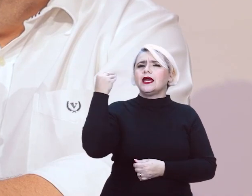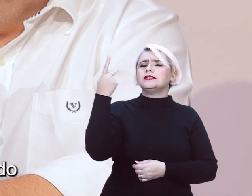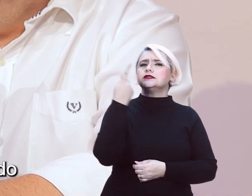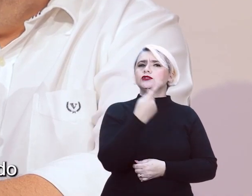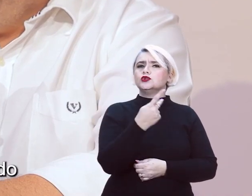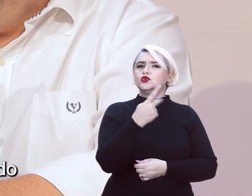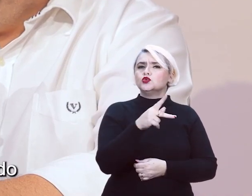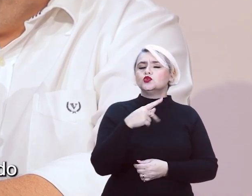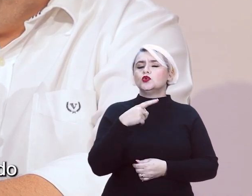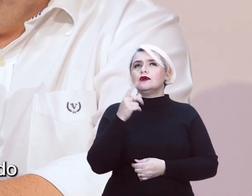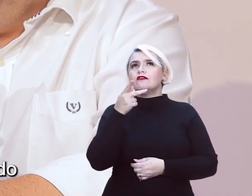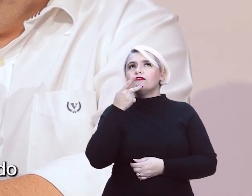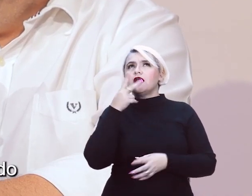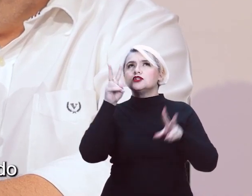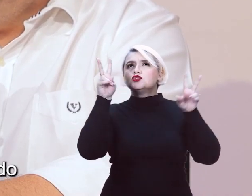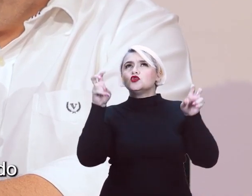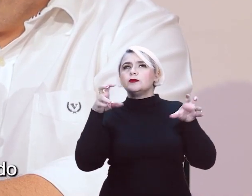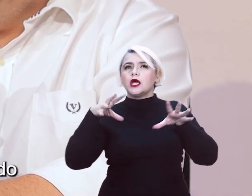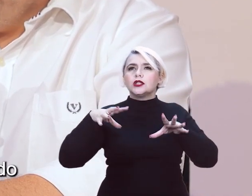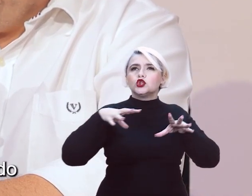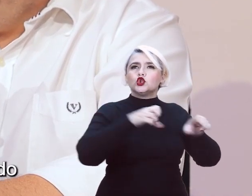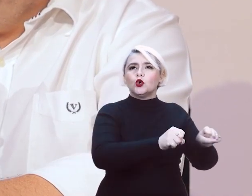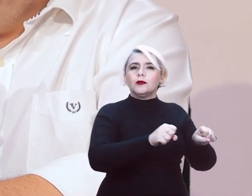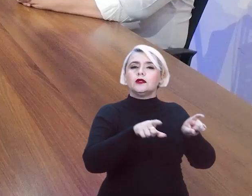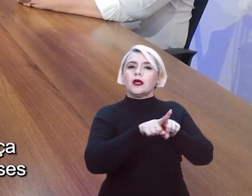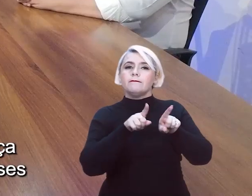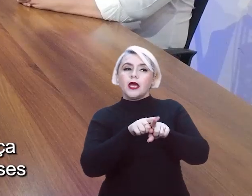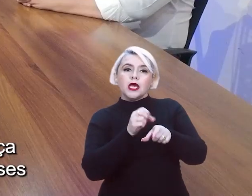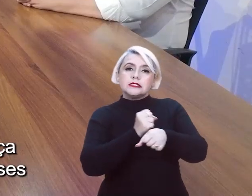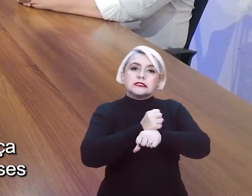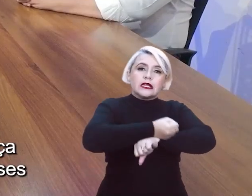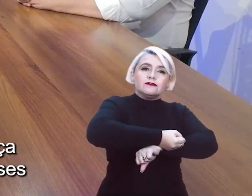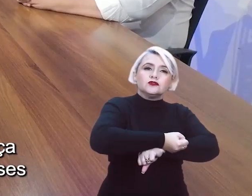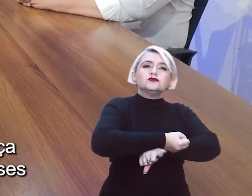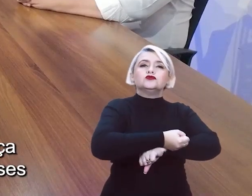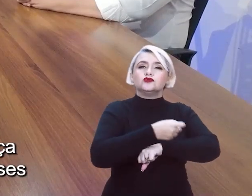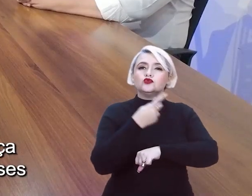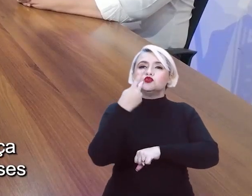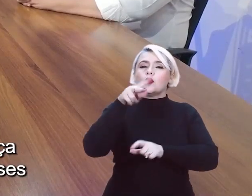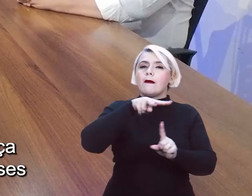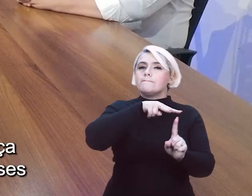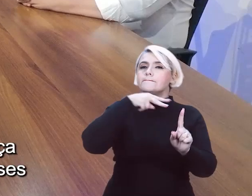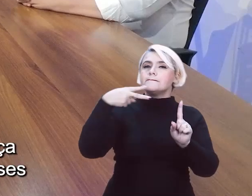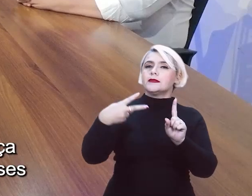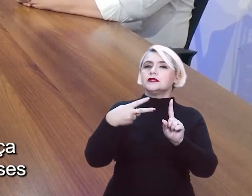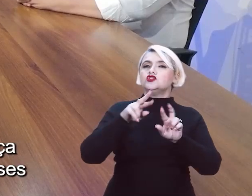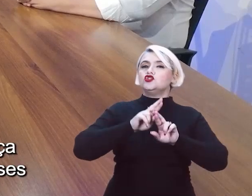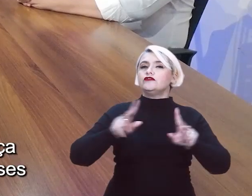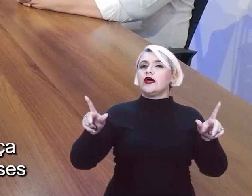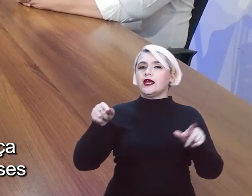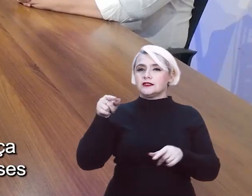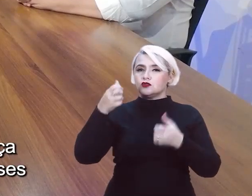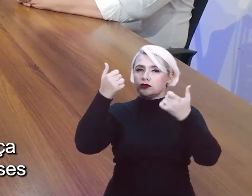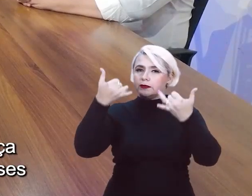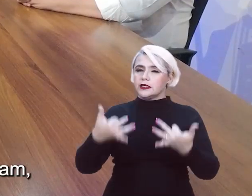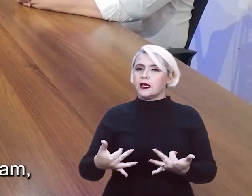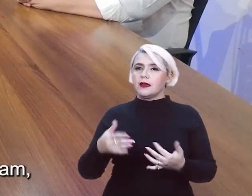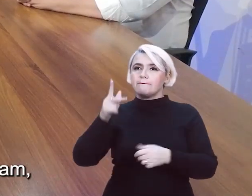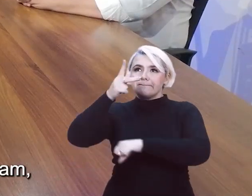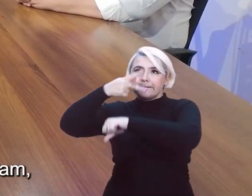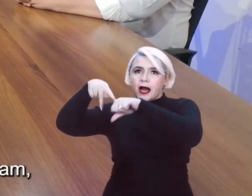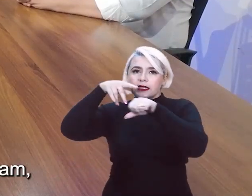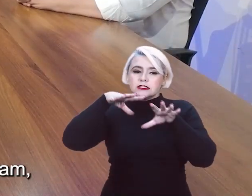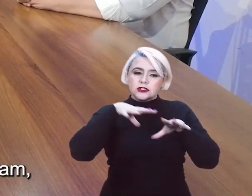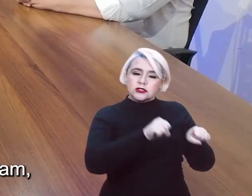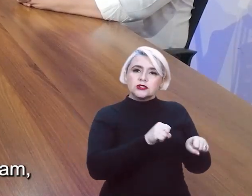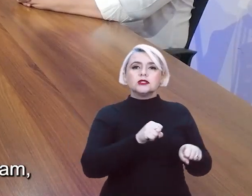do dominador e do escravizado, nessa perspectiva da diferença que eu coloquei aqui, dos países que